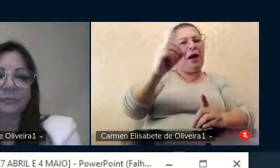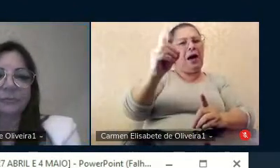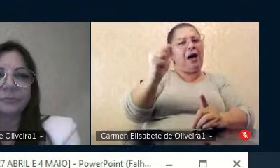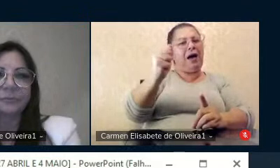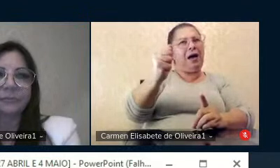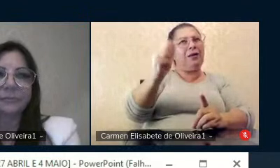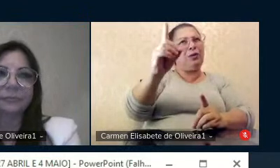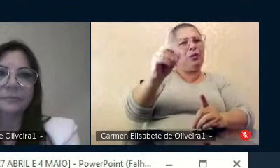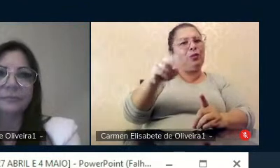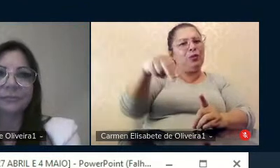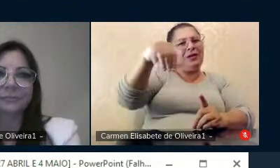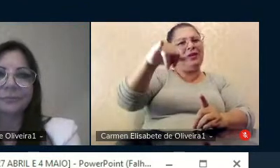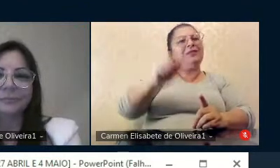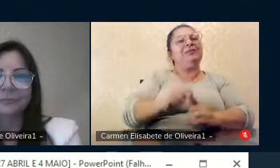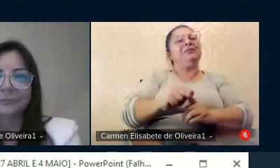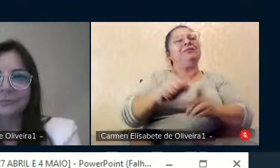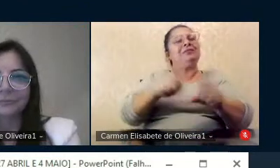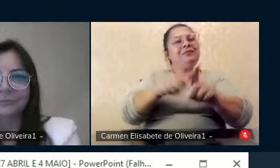a você,